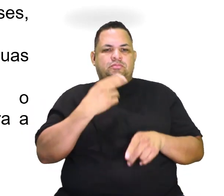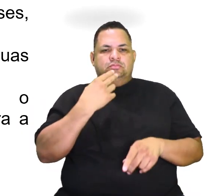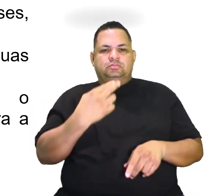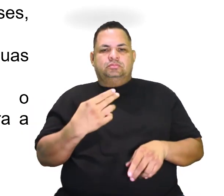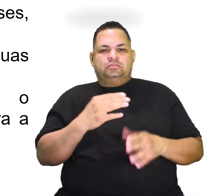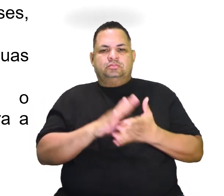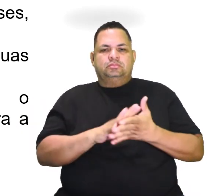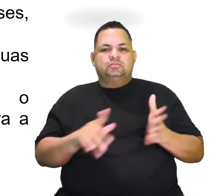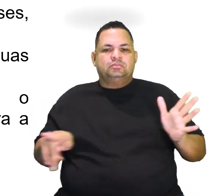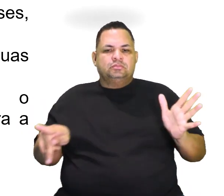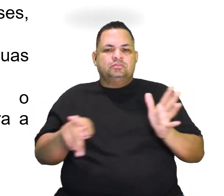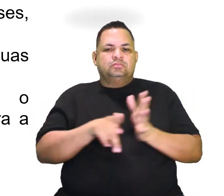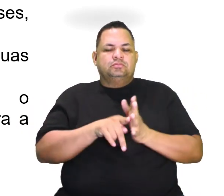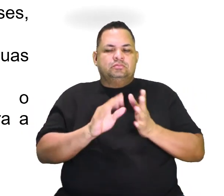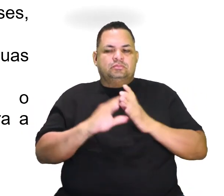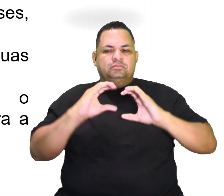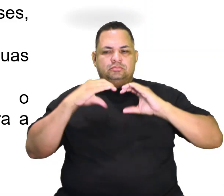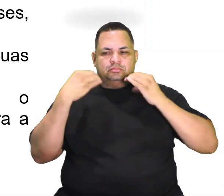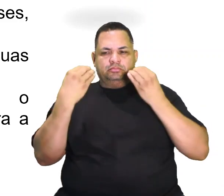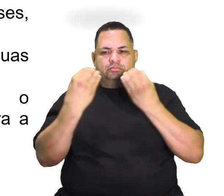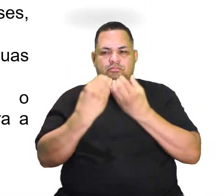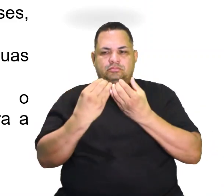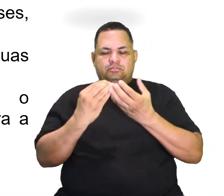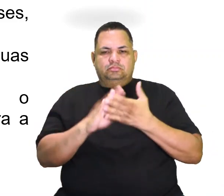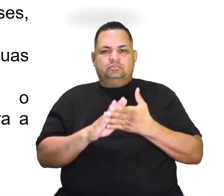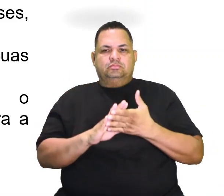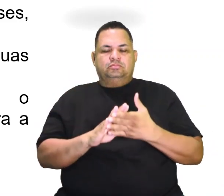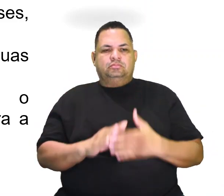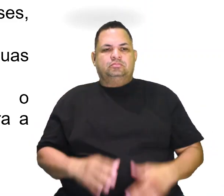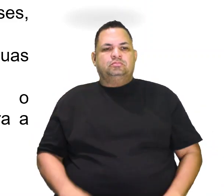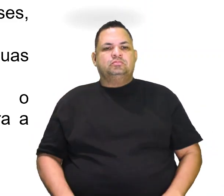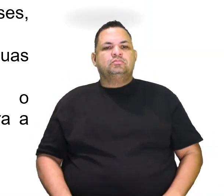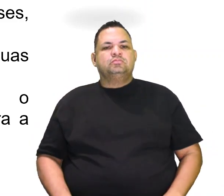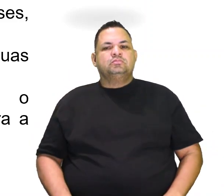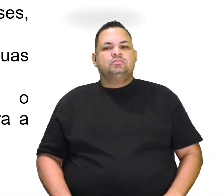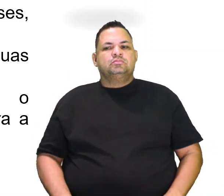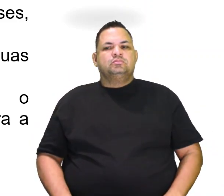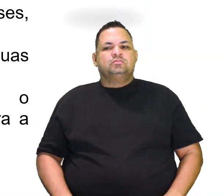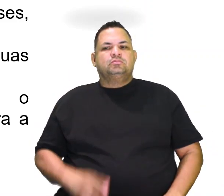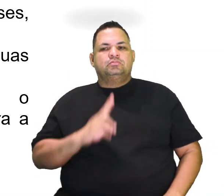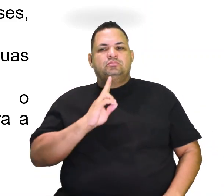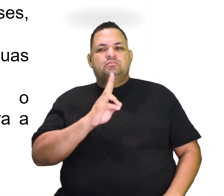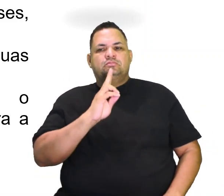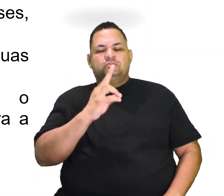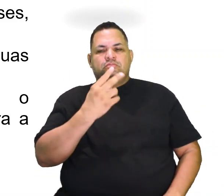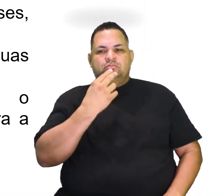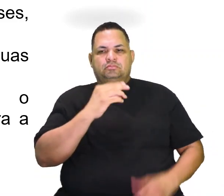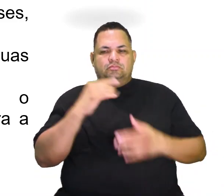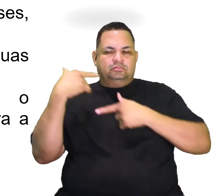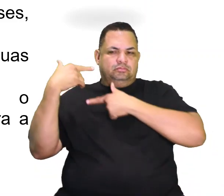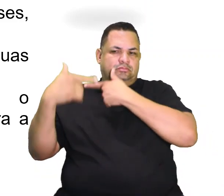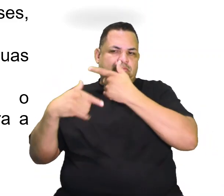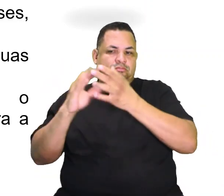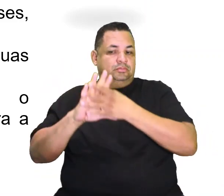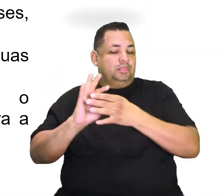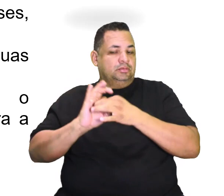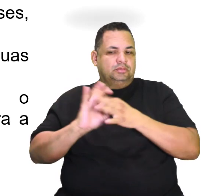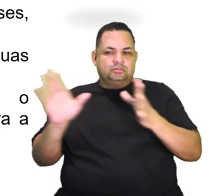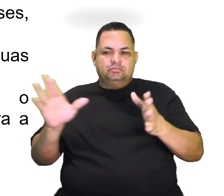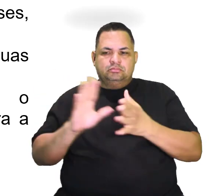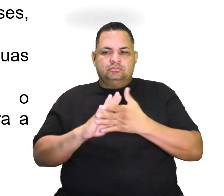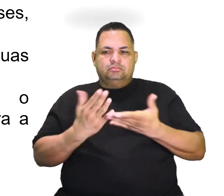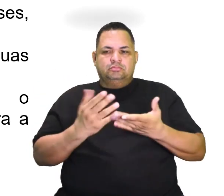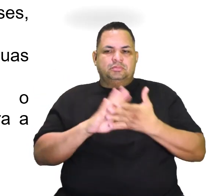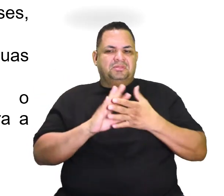língua ali do seu grupo, né, da sua etnia. Então, eles mantêm essa tradição. Eles não abandonaram a